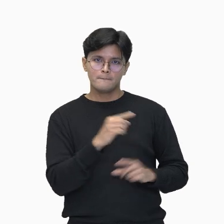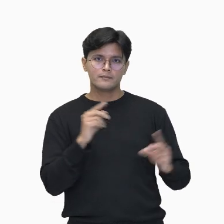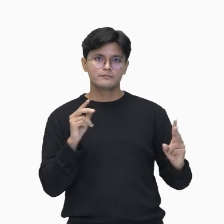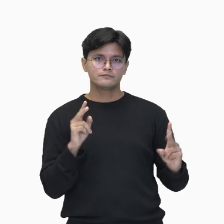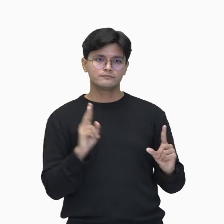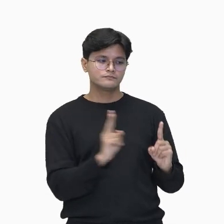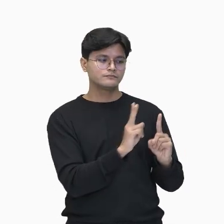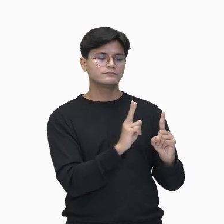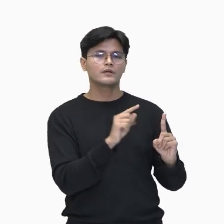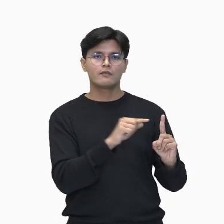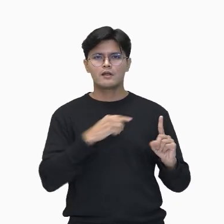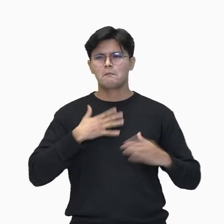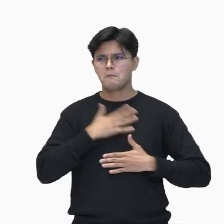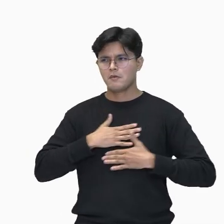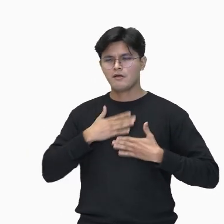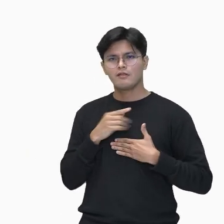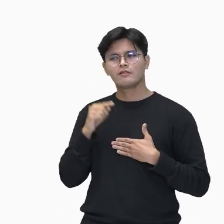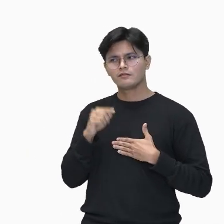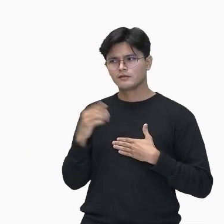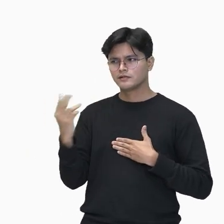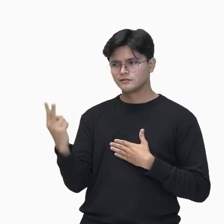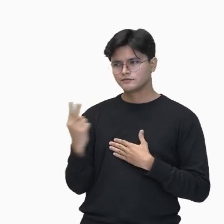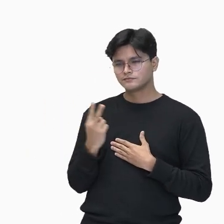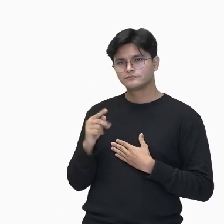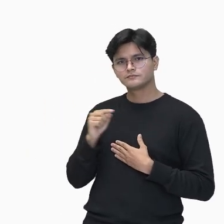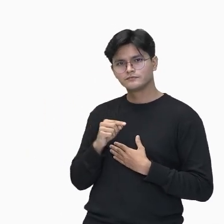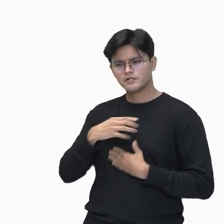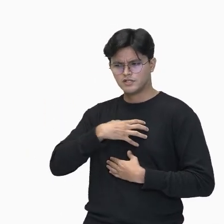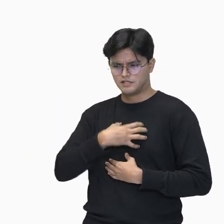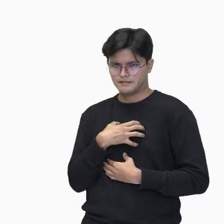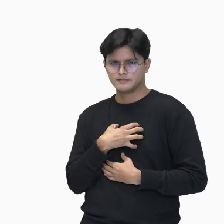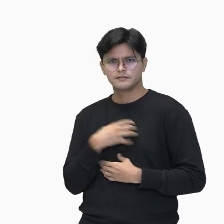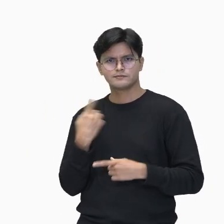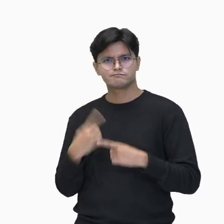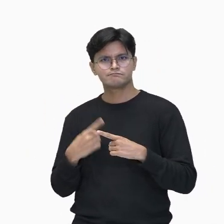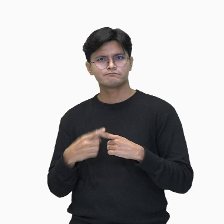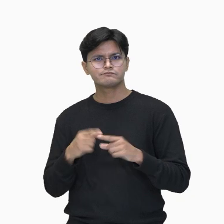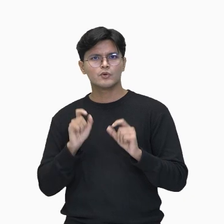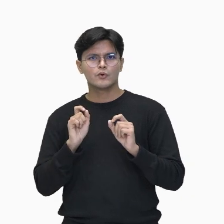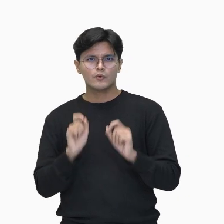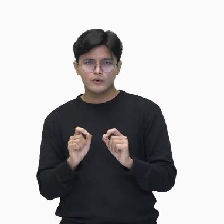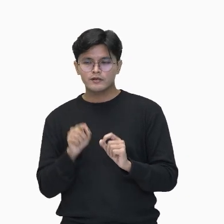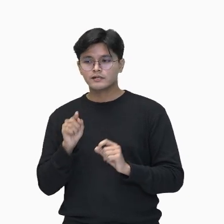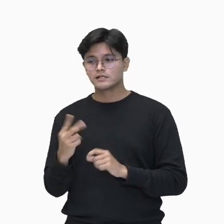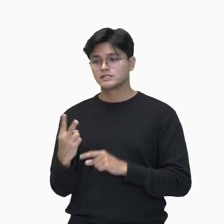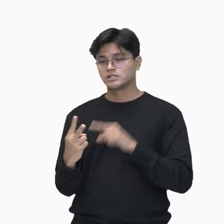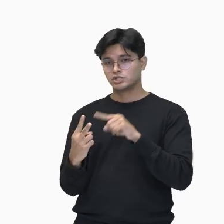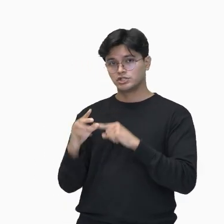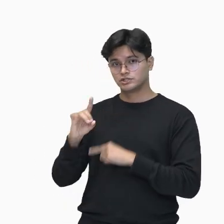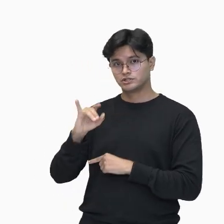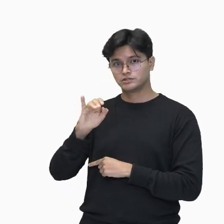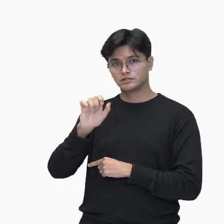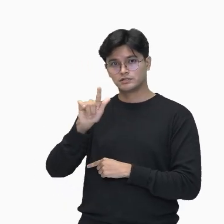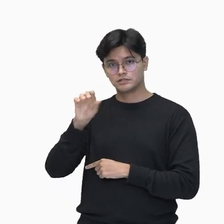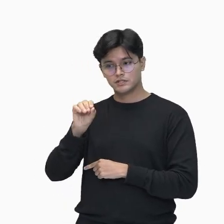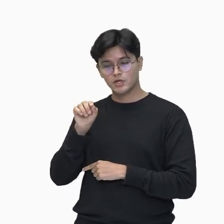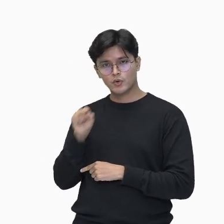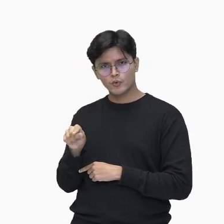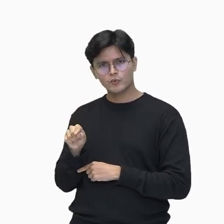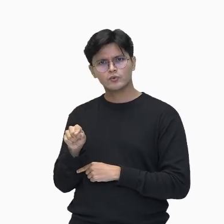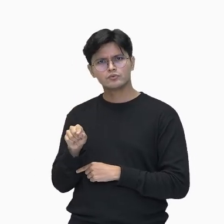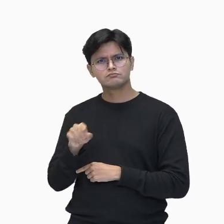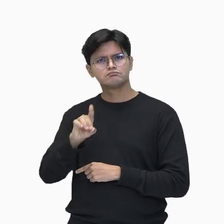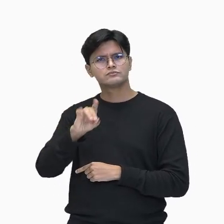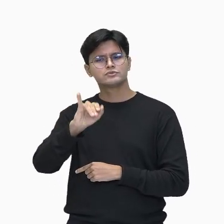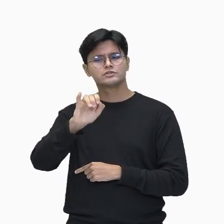sua vinda embora irritado porque Diego Lopes aí Quem é